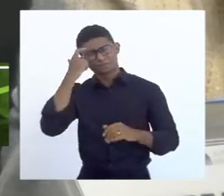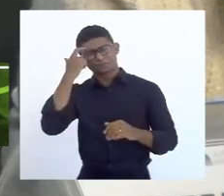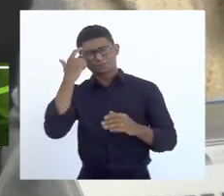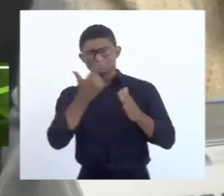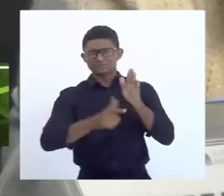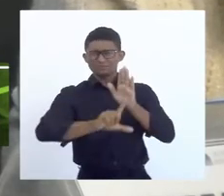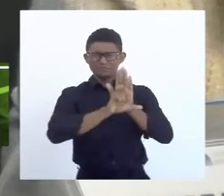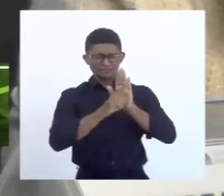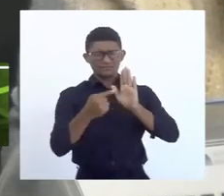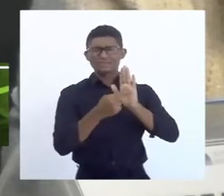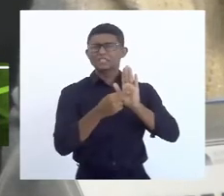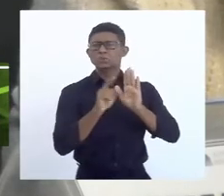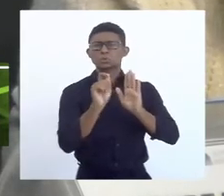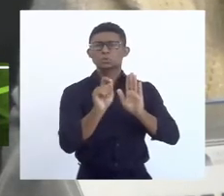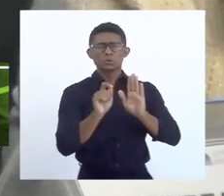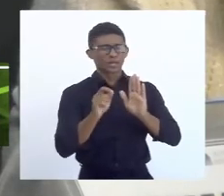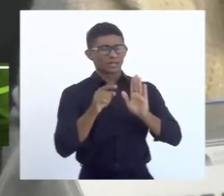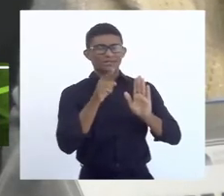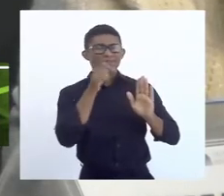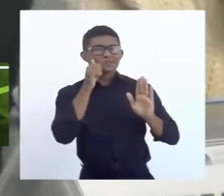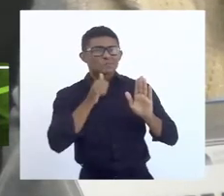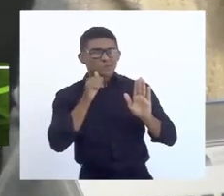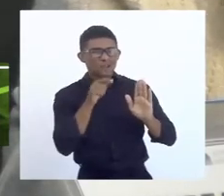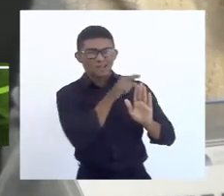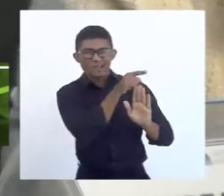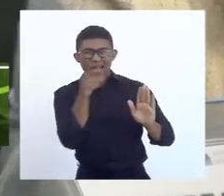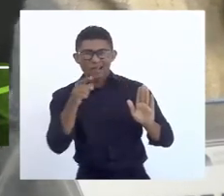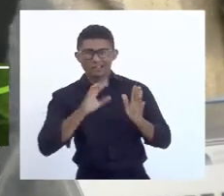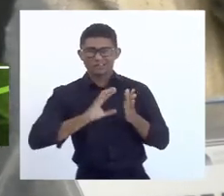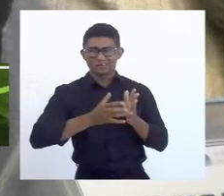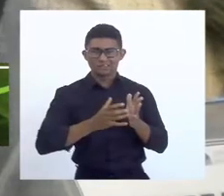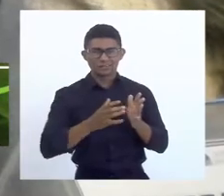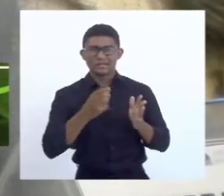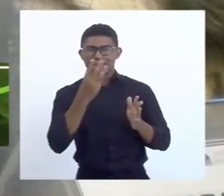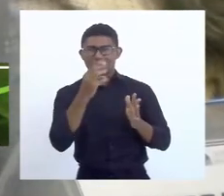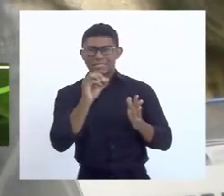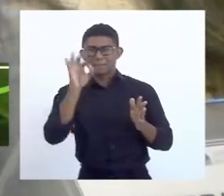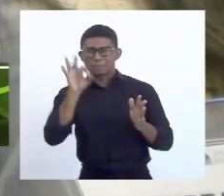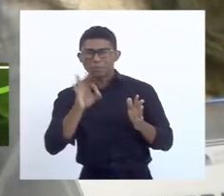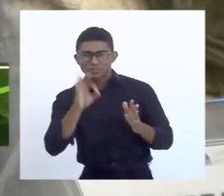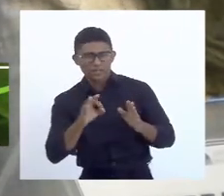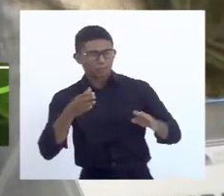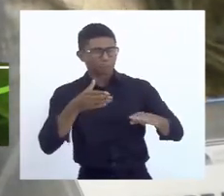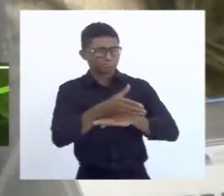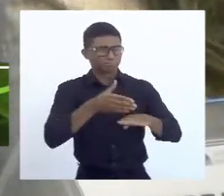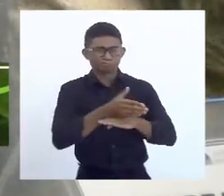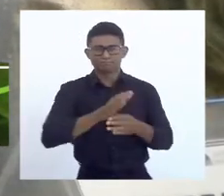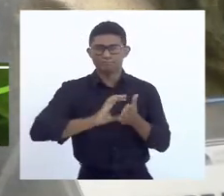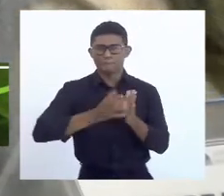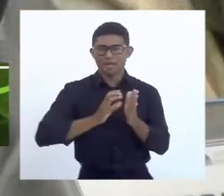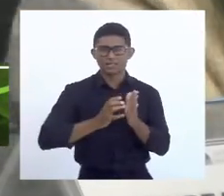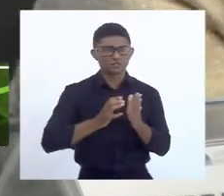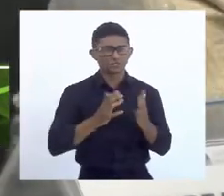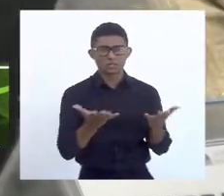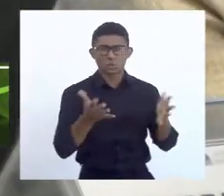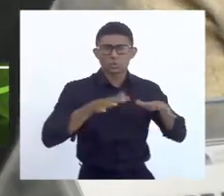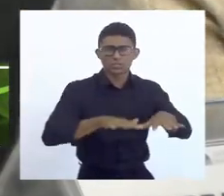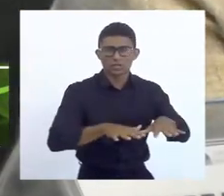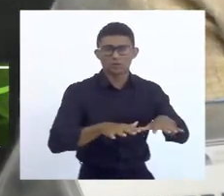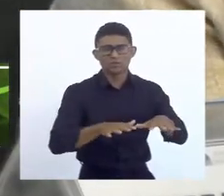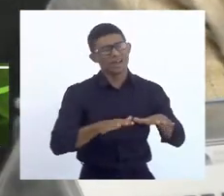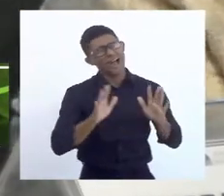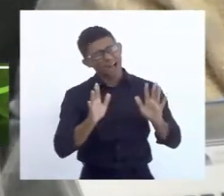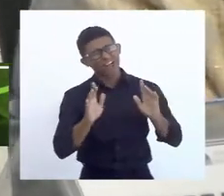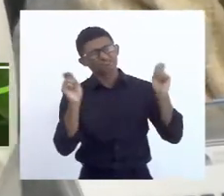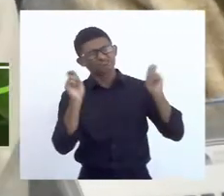a inclusão de mulheres como candidatas no percentual mínimo de 30%, que aquilo poderia ser cumprido sem que